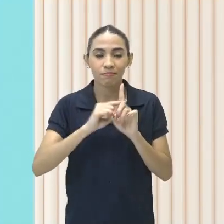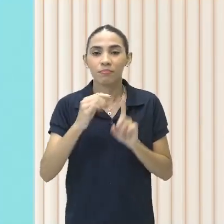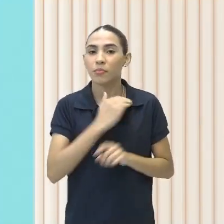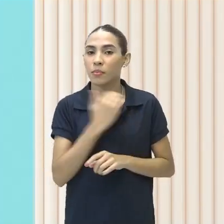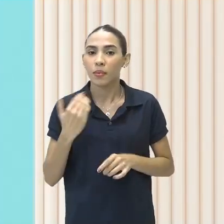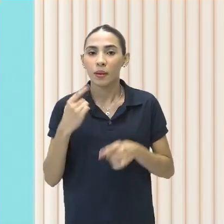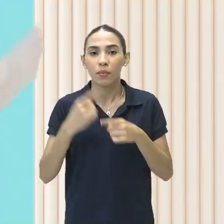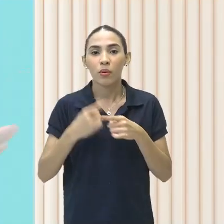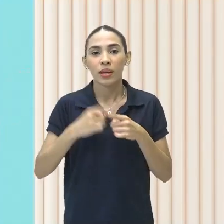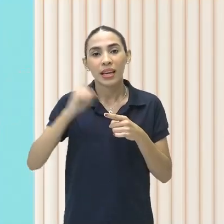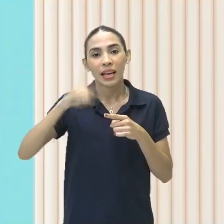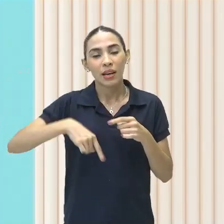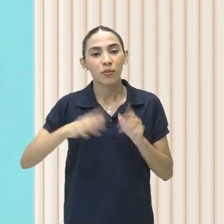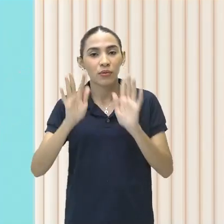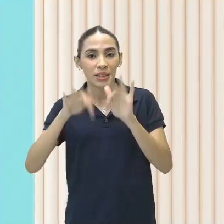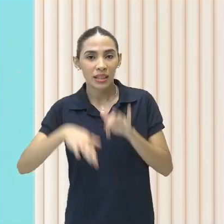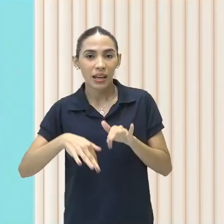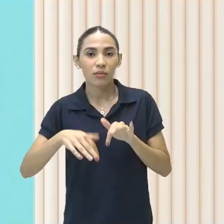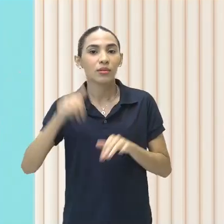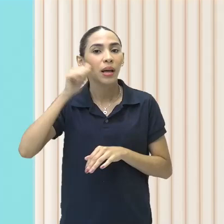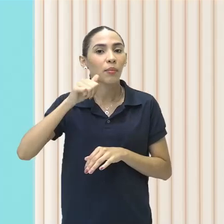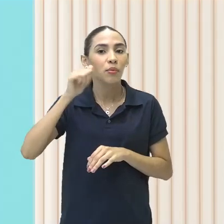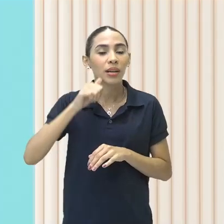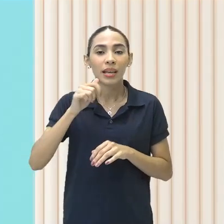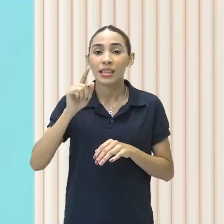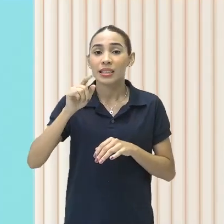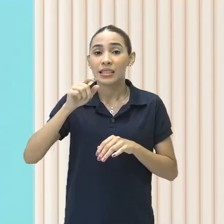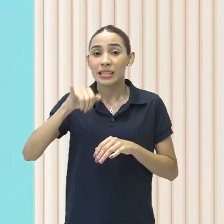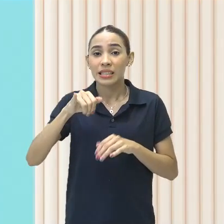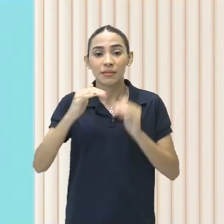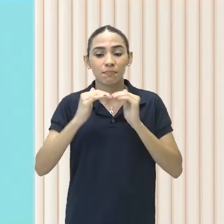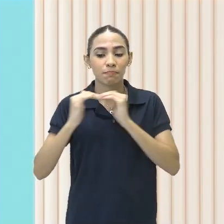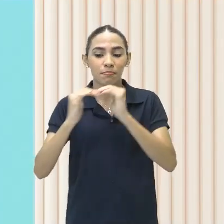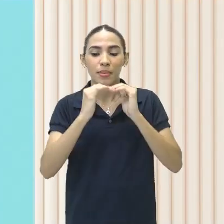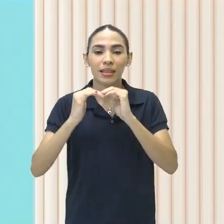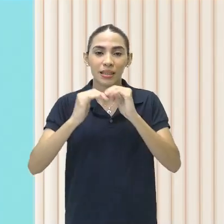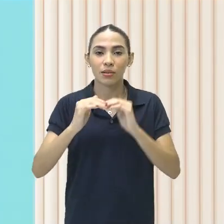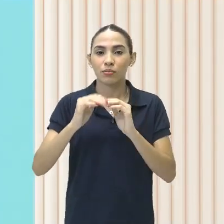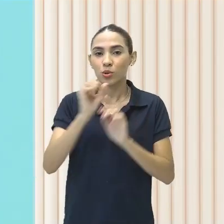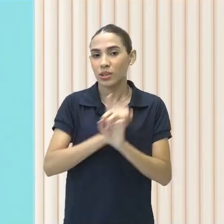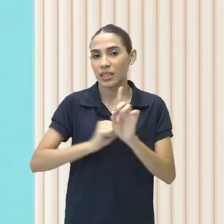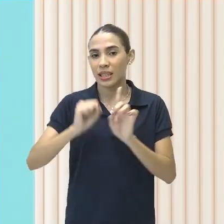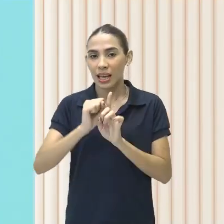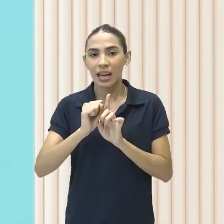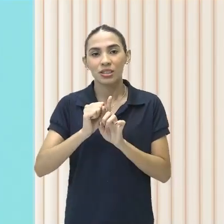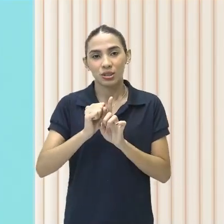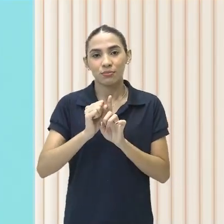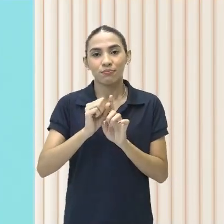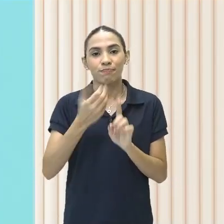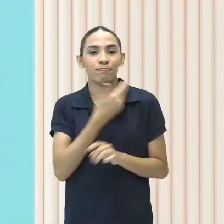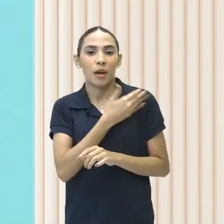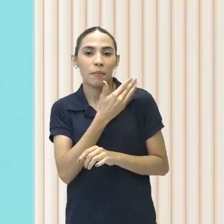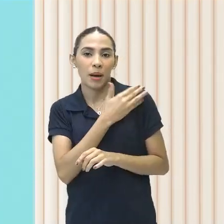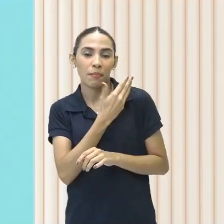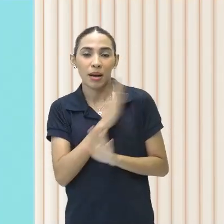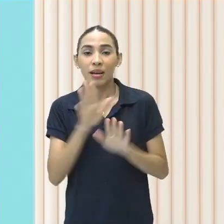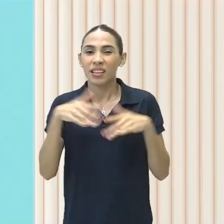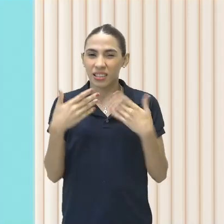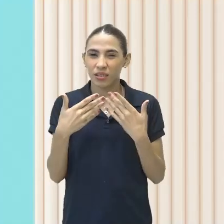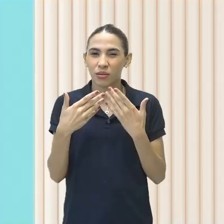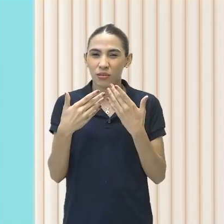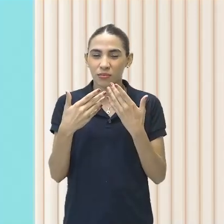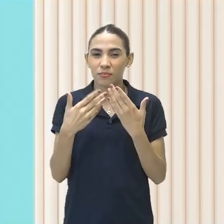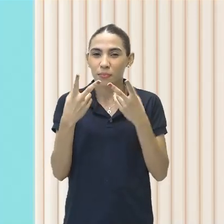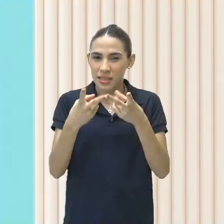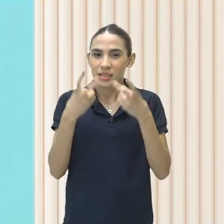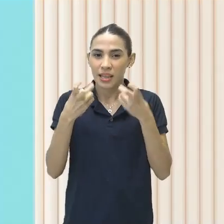porque esse é o final da mulher que não segue o padrão daquela sociedade. Então, estão vendo como é que descreve a mulher?